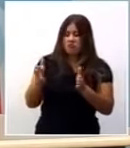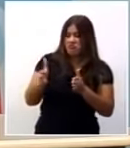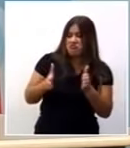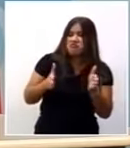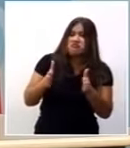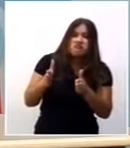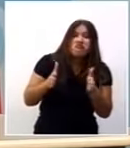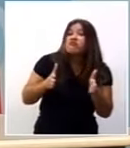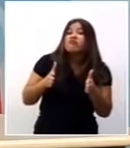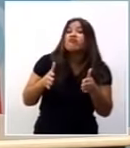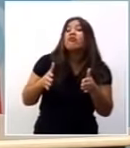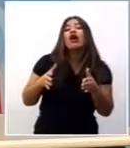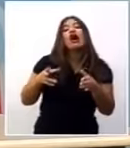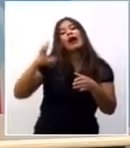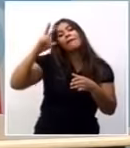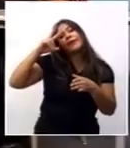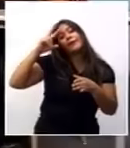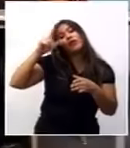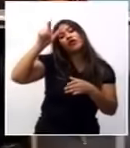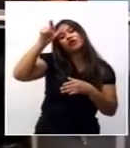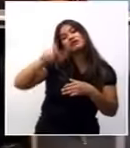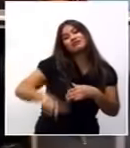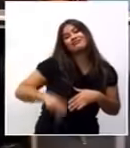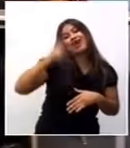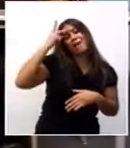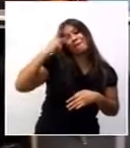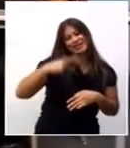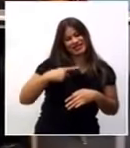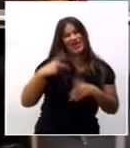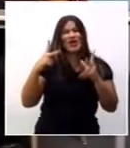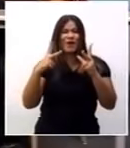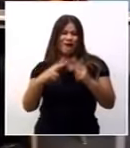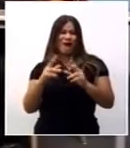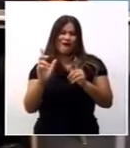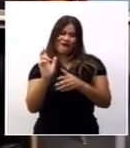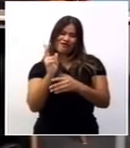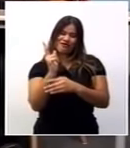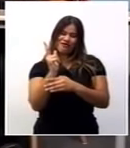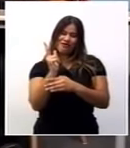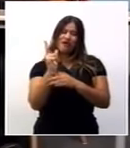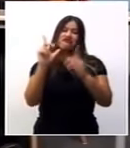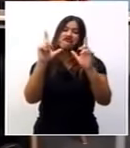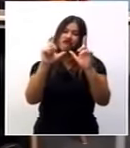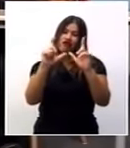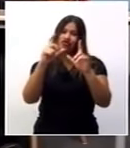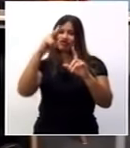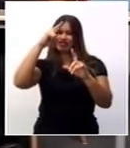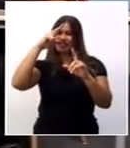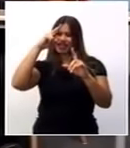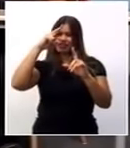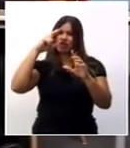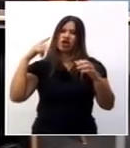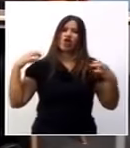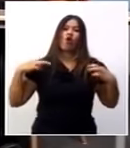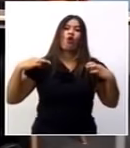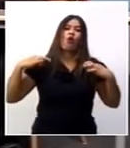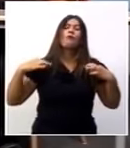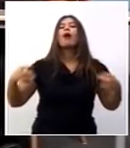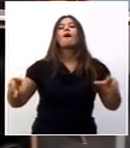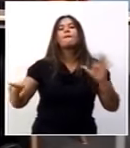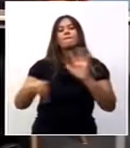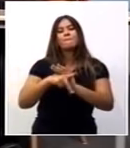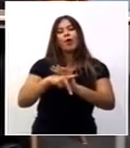memória dela, pessoal. Como a Janaína contou agora ali da fotinho dela, que ela lembra que ela tirou aquela foto vestida de índia. Nos